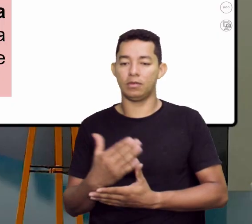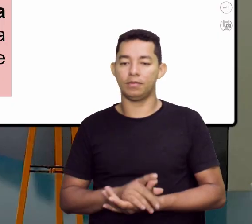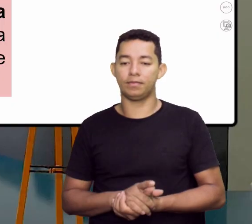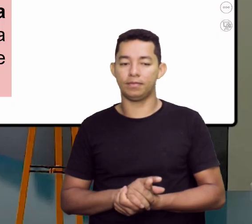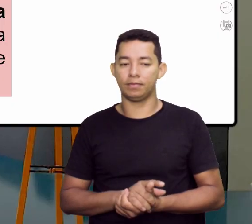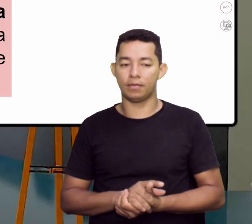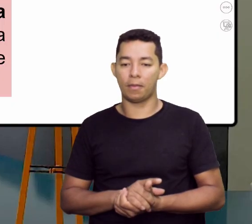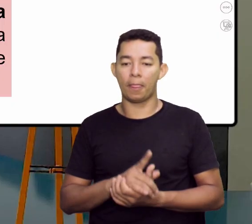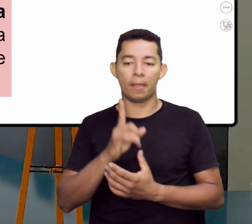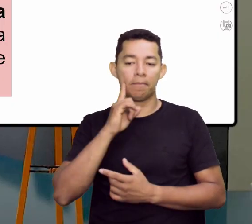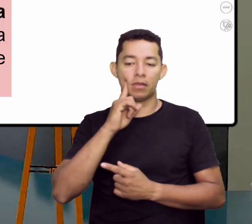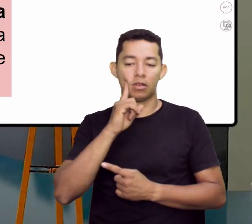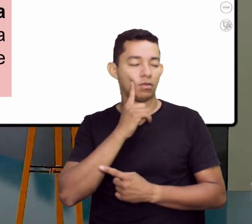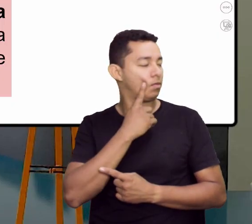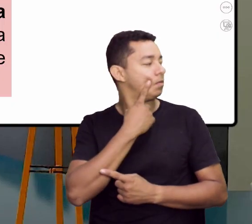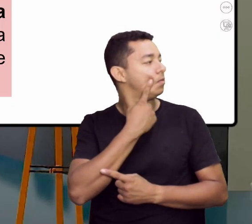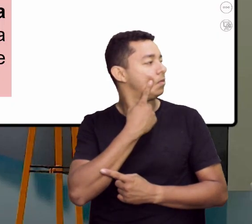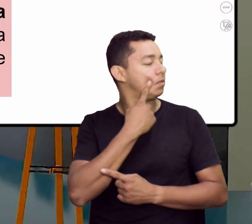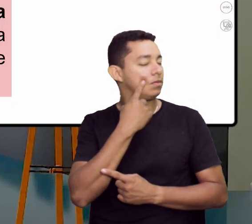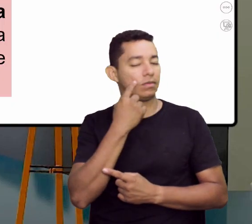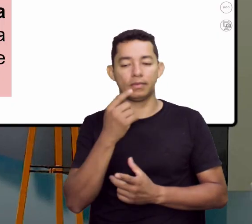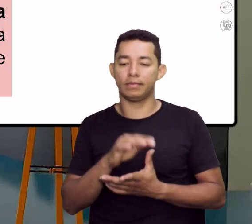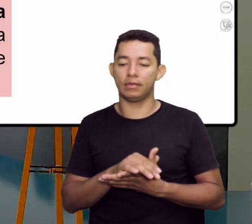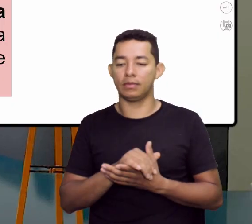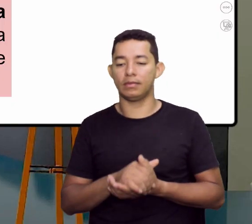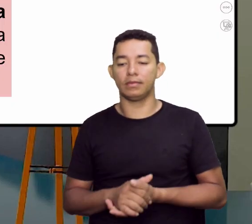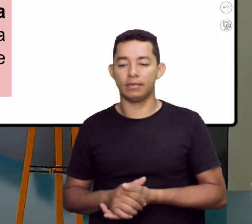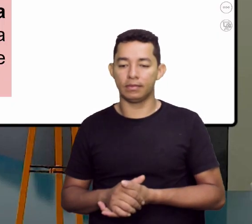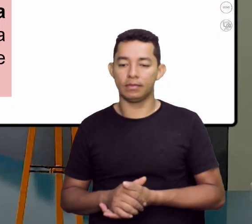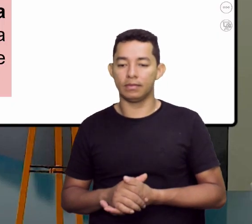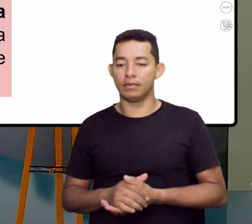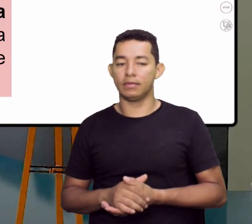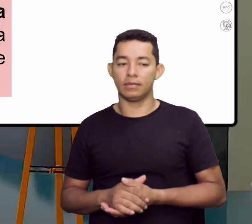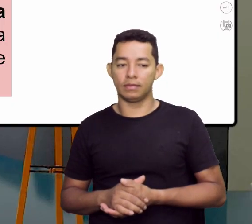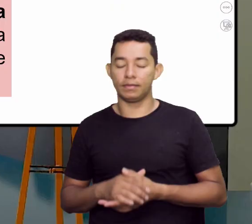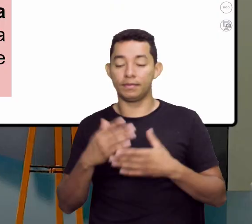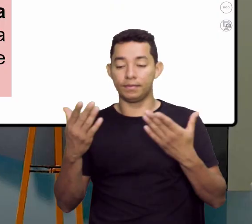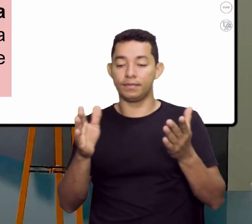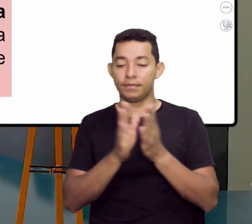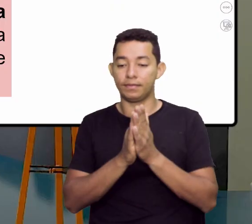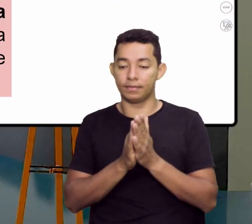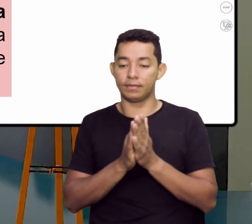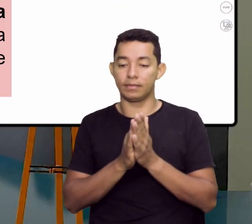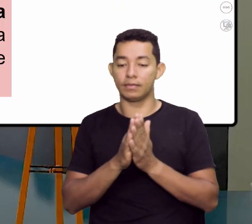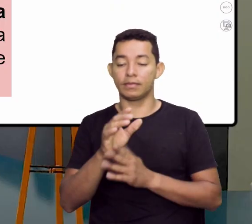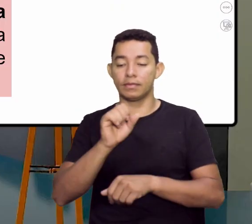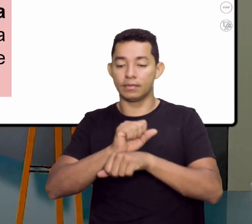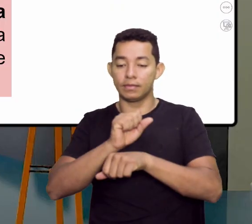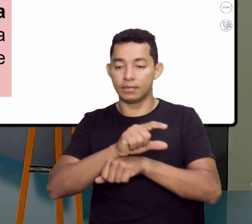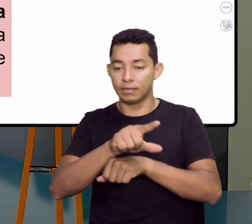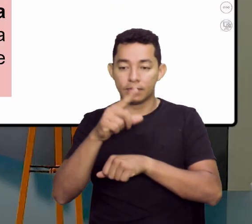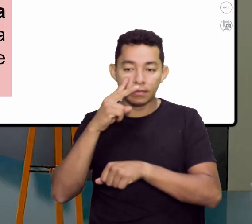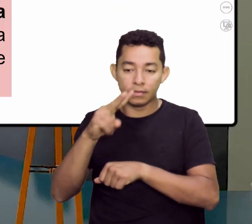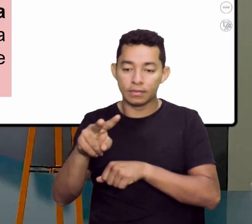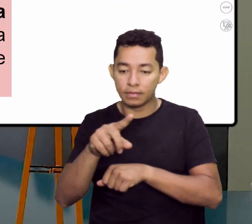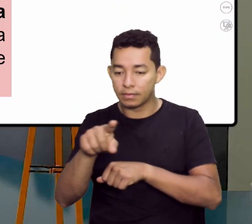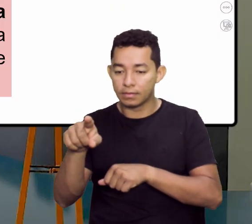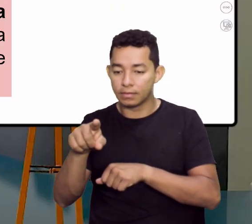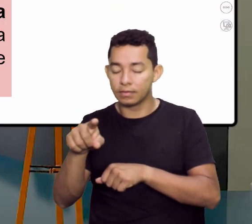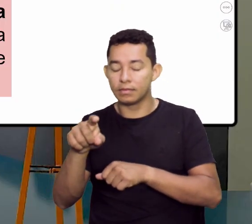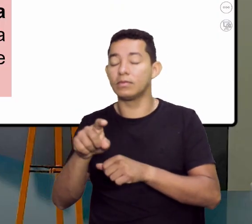frontal, enquanto o rosto está lateralizado, né? Então, eu espero ver depois aí, em